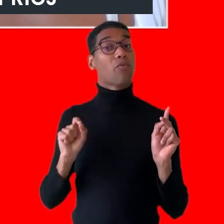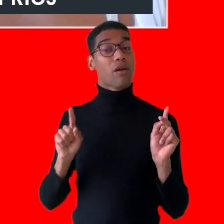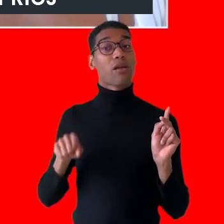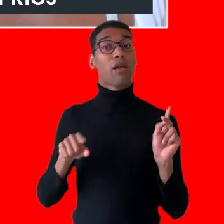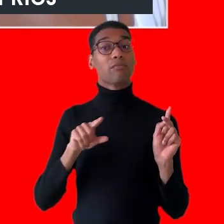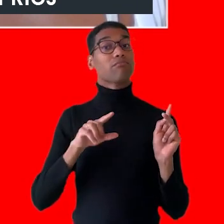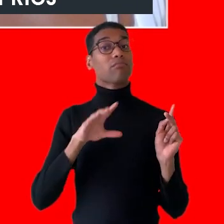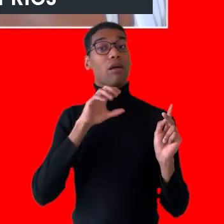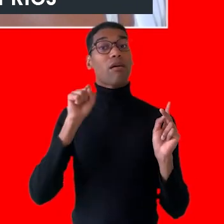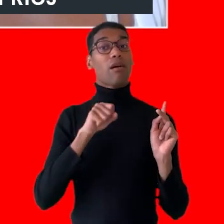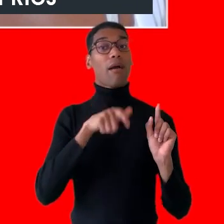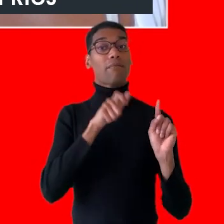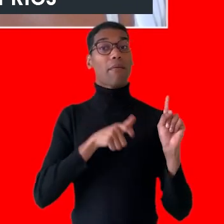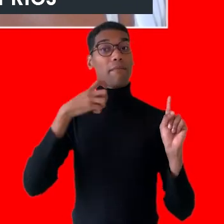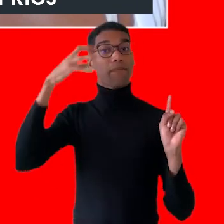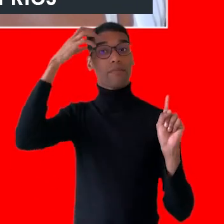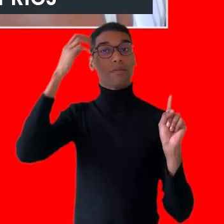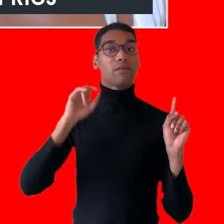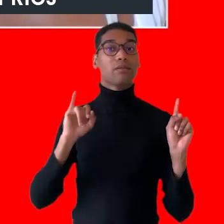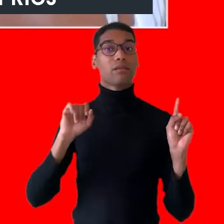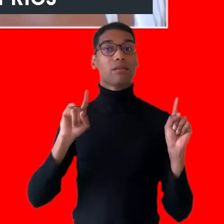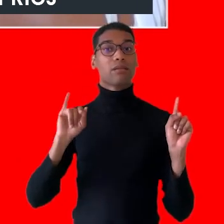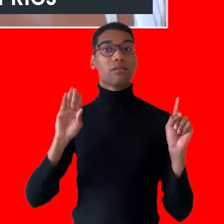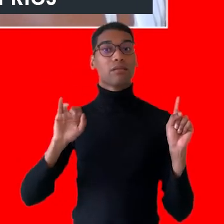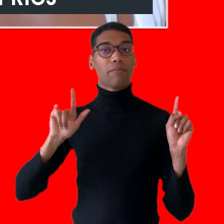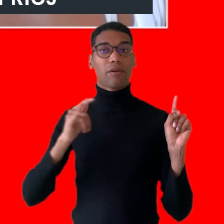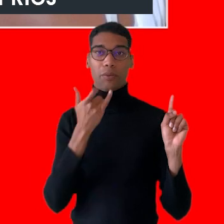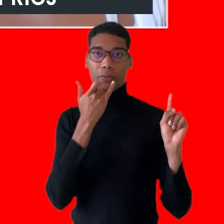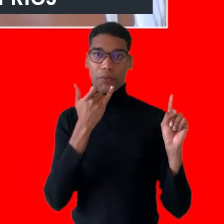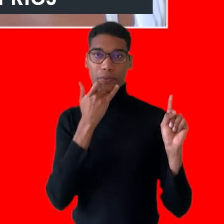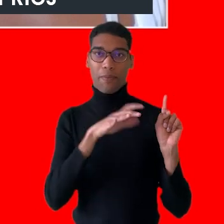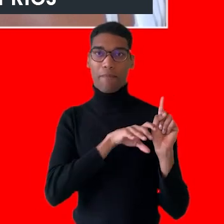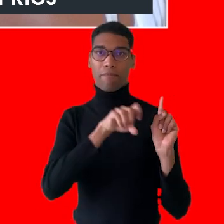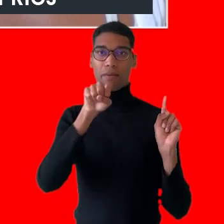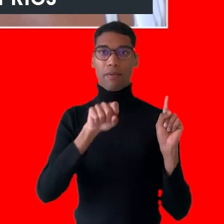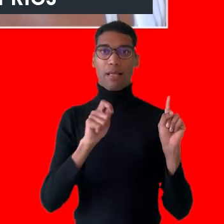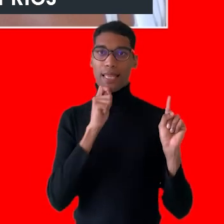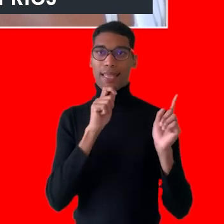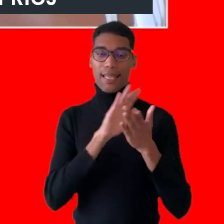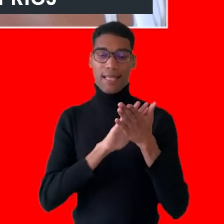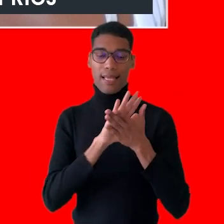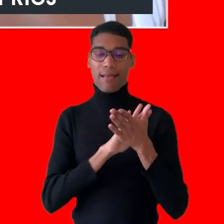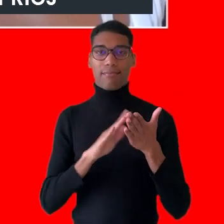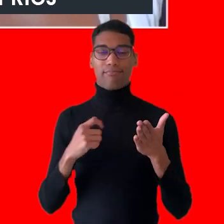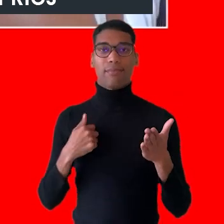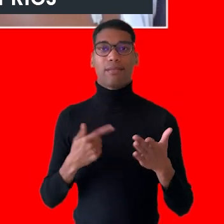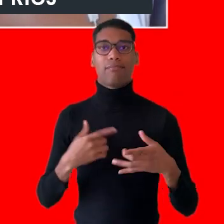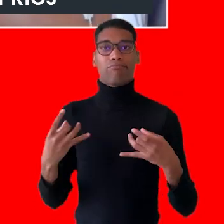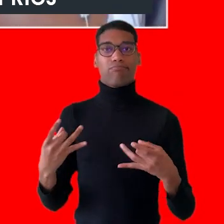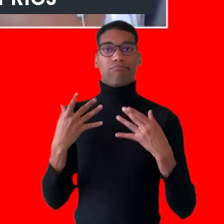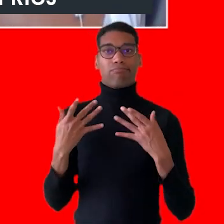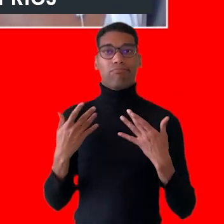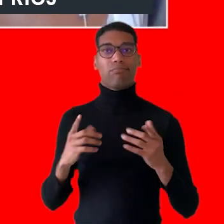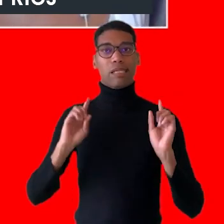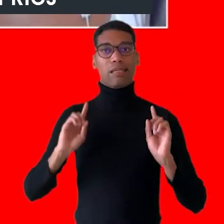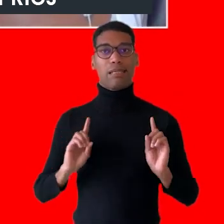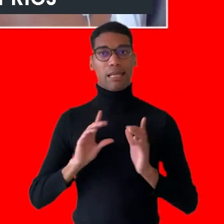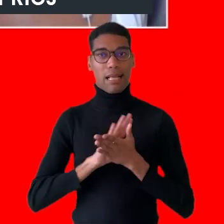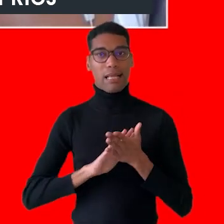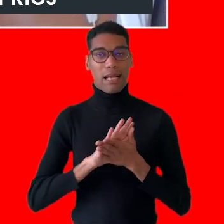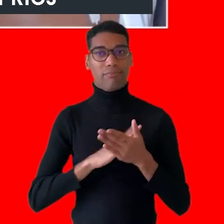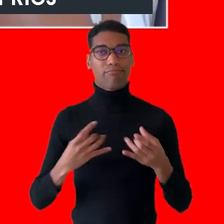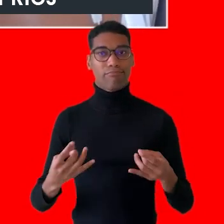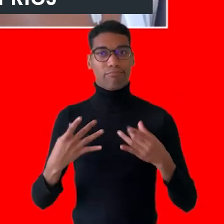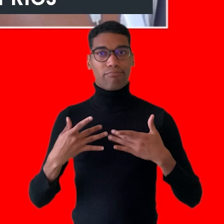Isabel, que de heroína não teve nada. E a gente que foi jogado sem liberdade, sem, né, sem